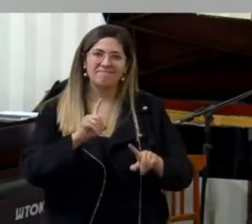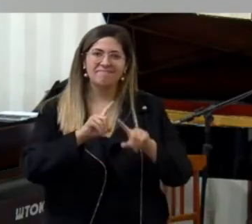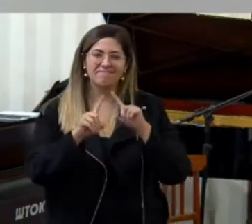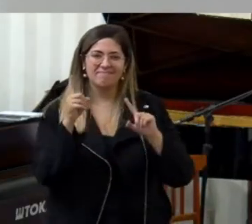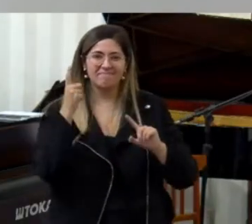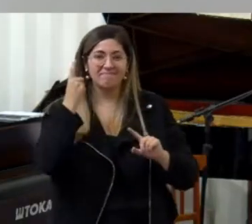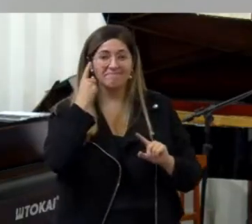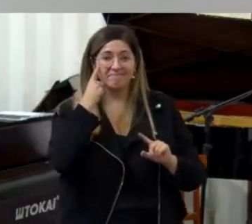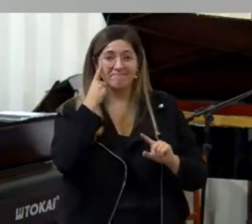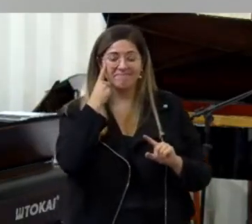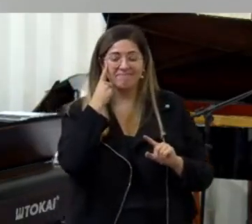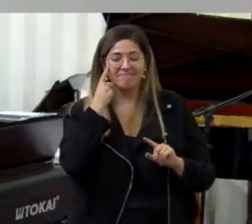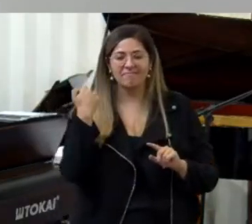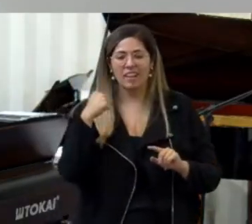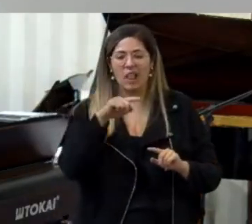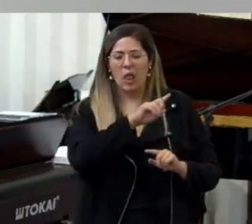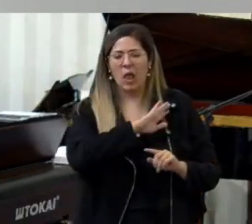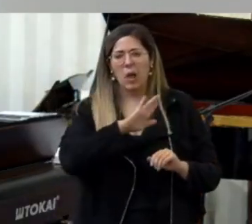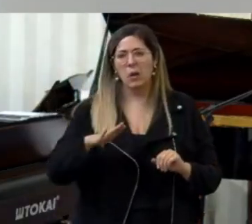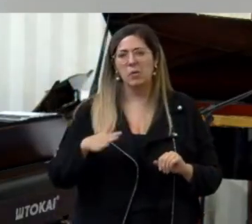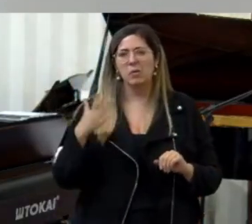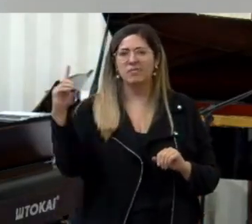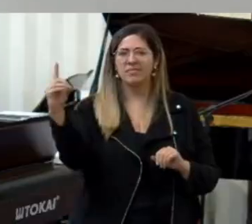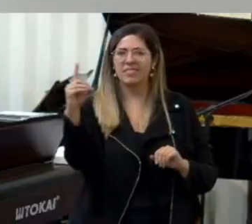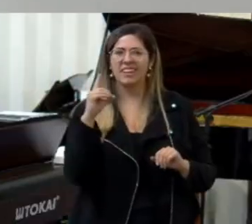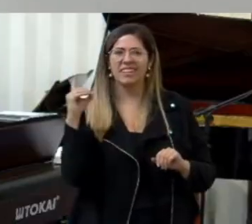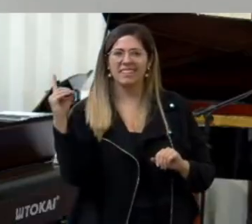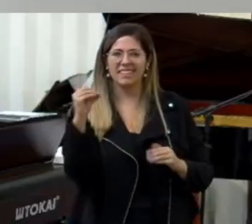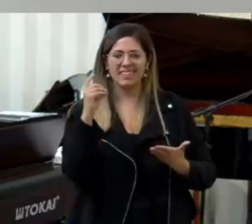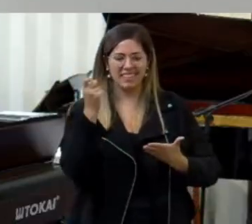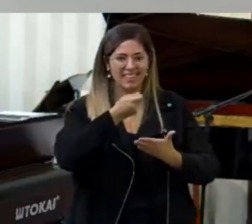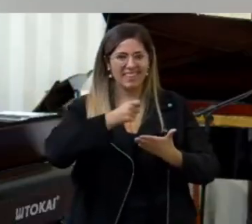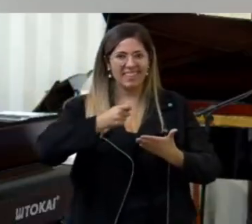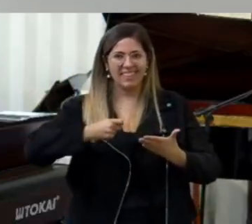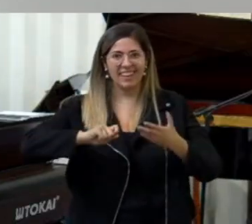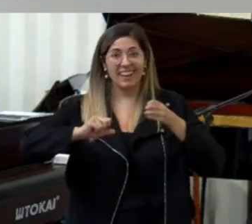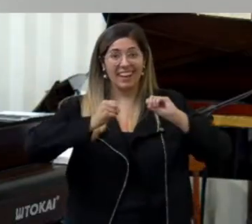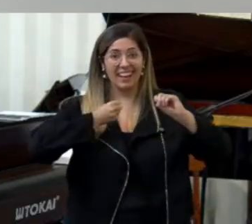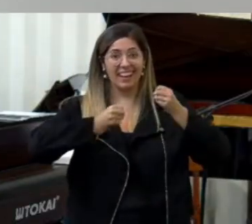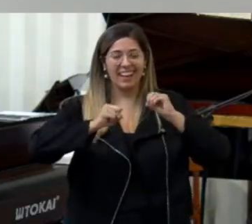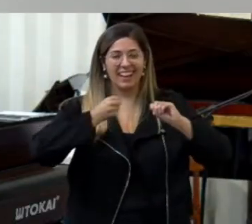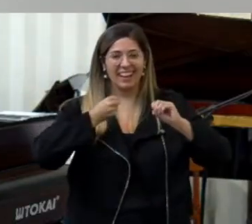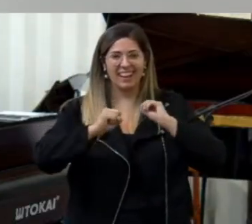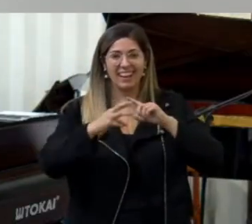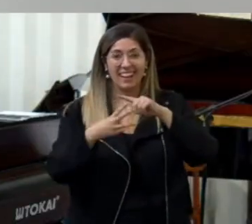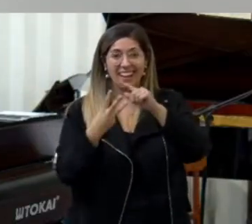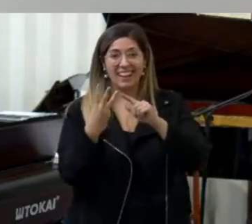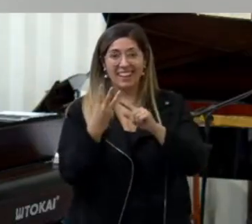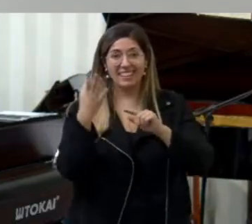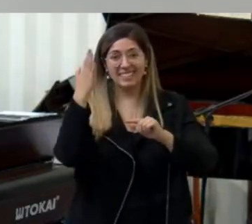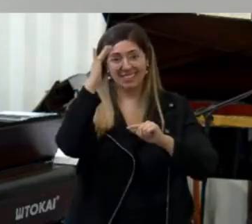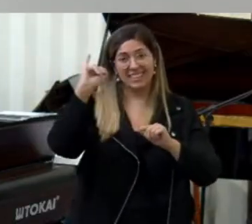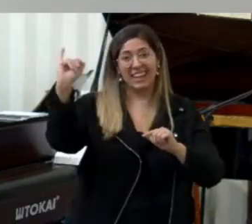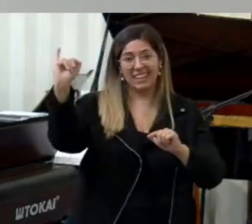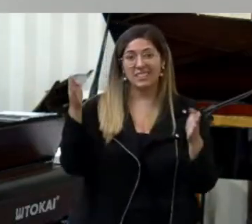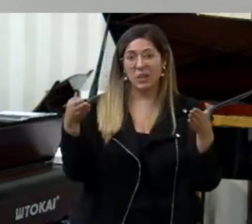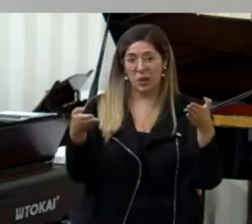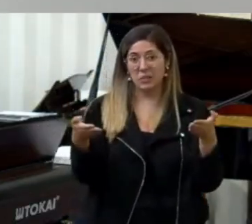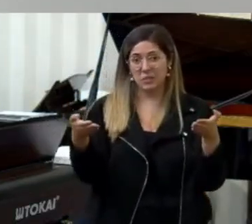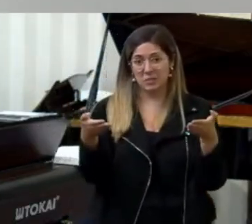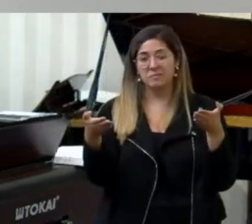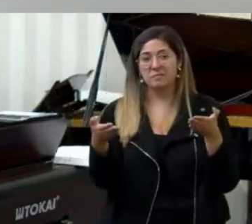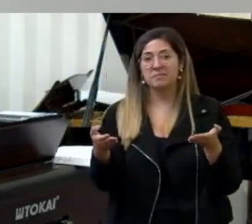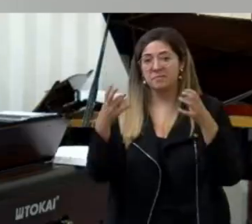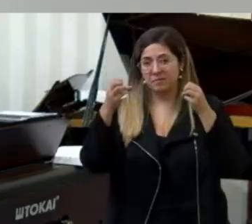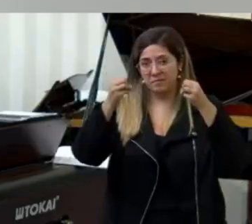isso. Por isso, quando Davi escreve este salmo há tantos anos atrás, ele deixa 3 ideias aqui, eu gostaria de compartilhar